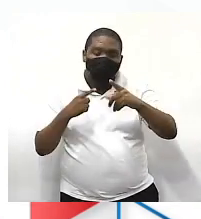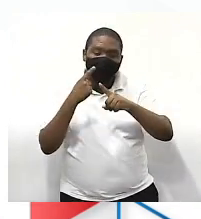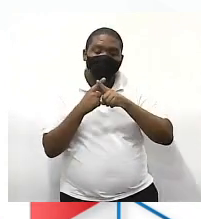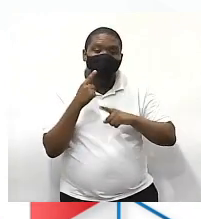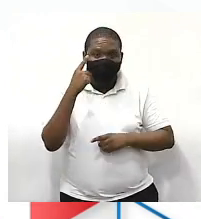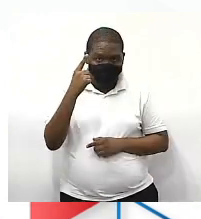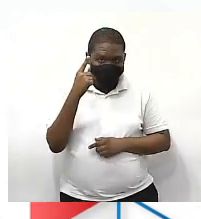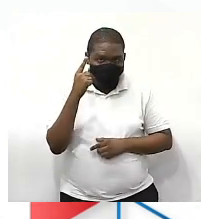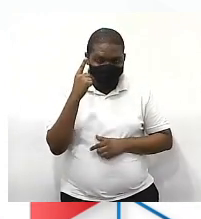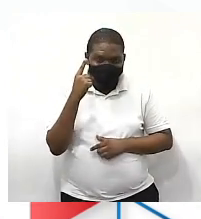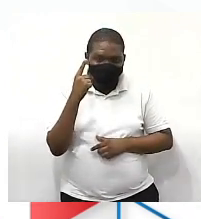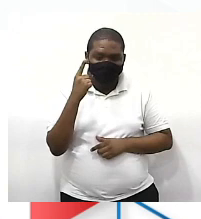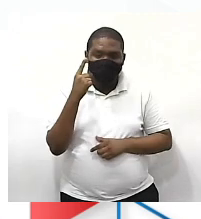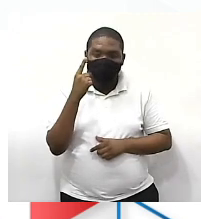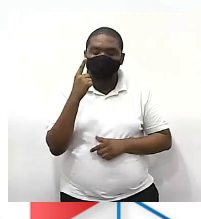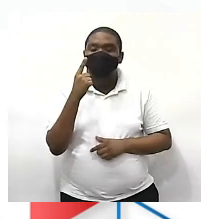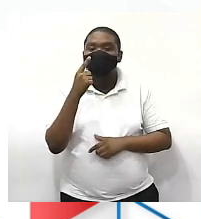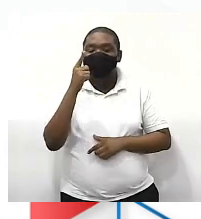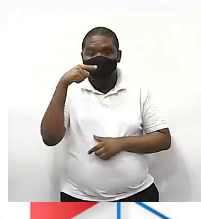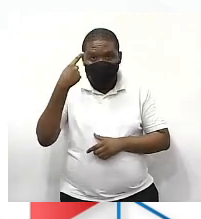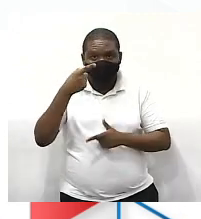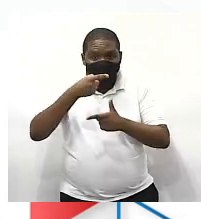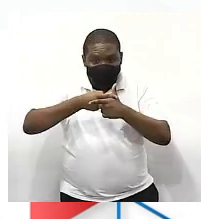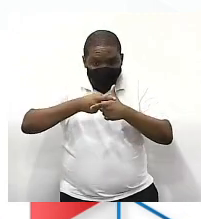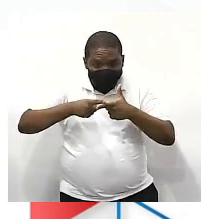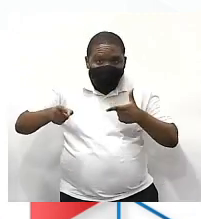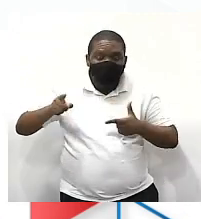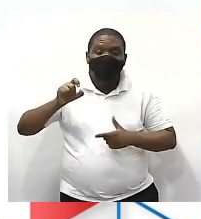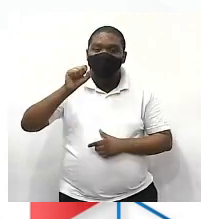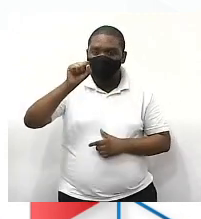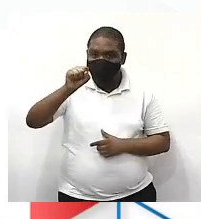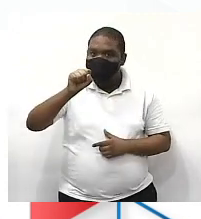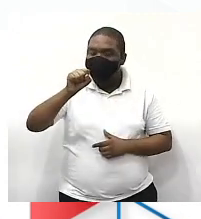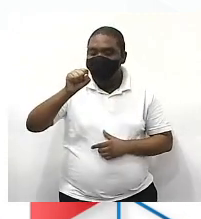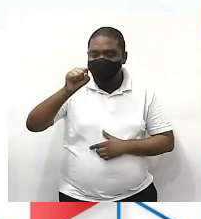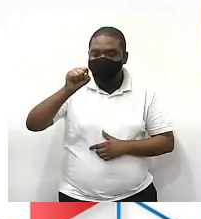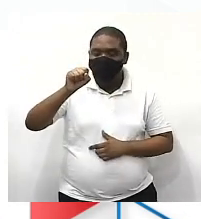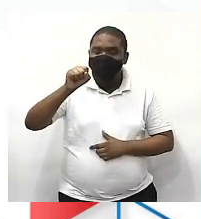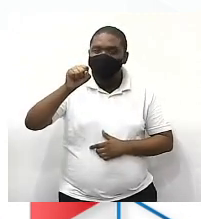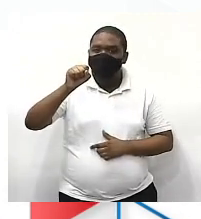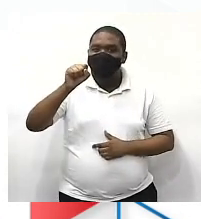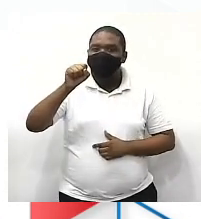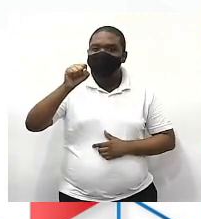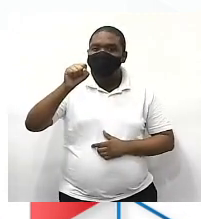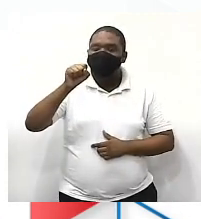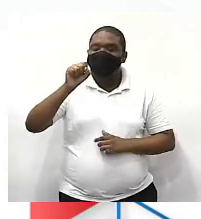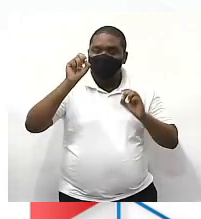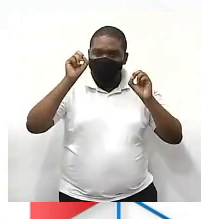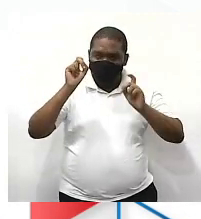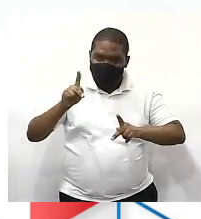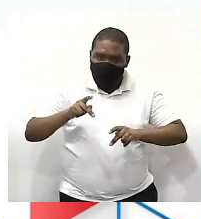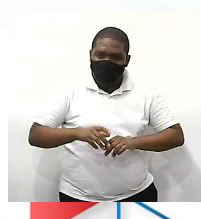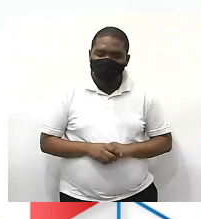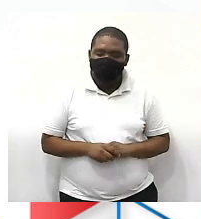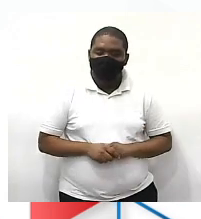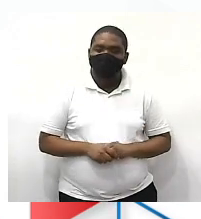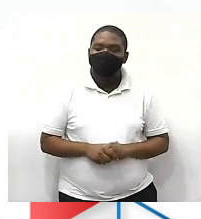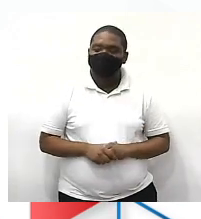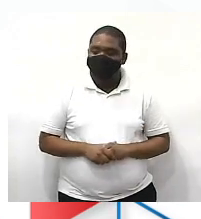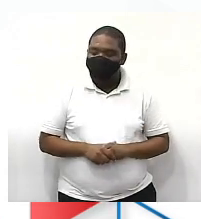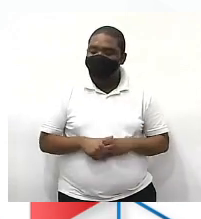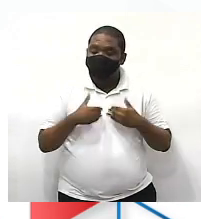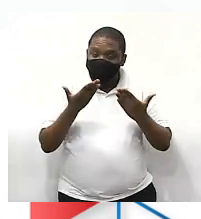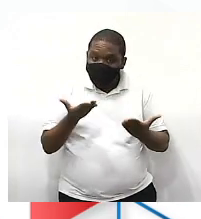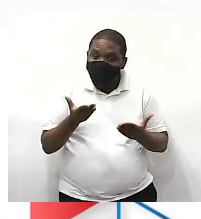que é o numerador, e vou dividir esse resultado por 8, que é o denominador. Ok? E aí,